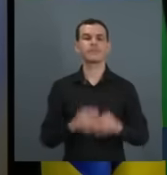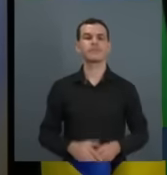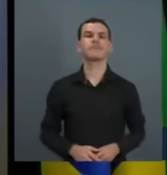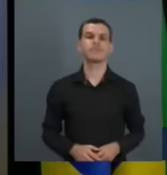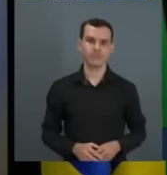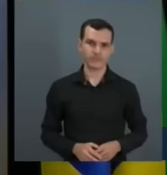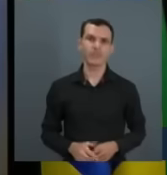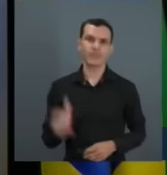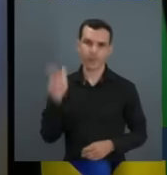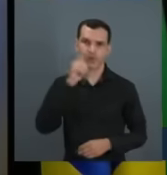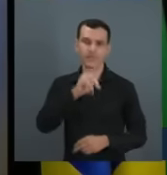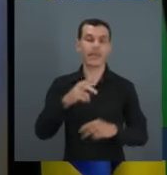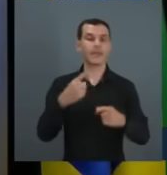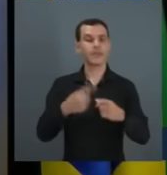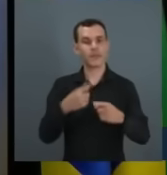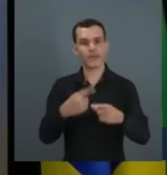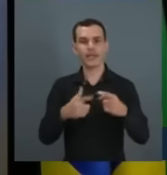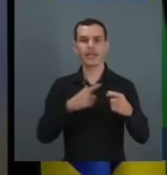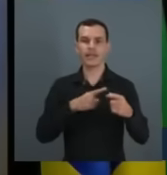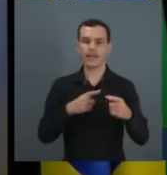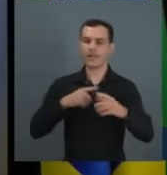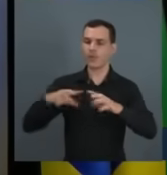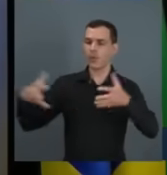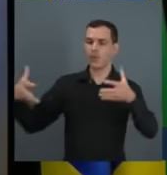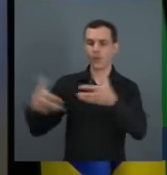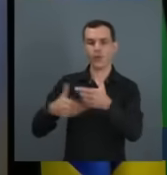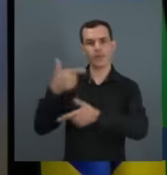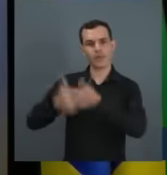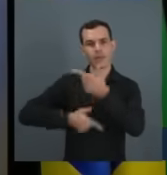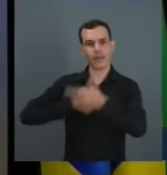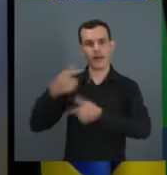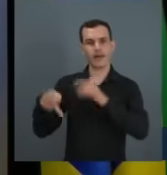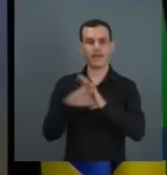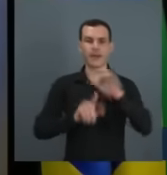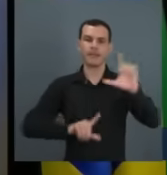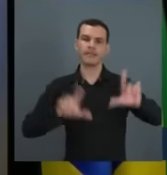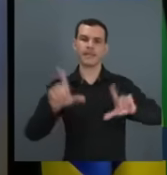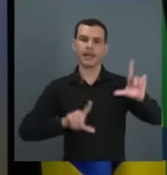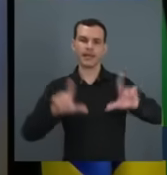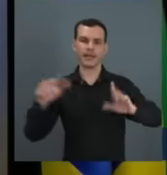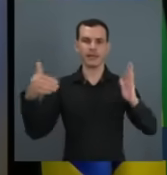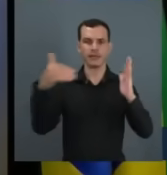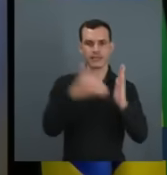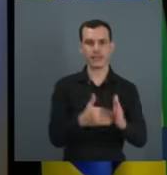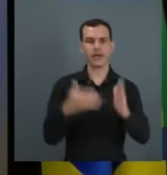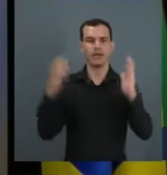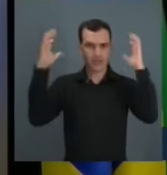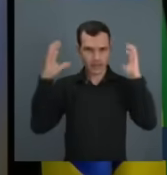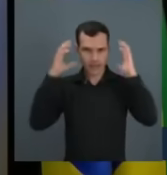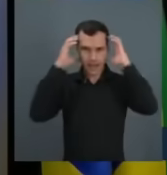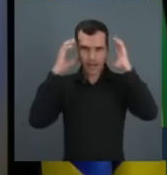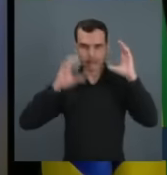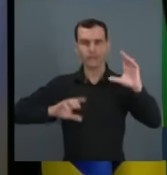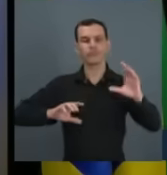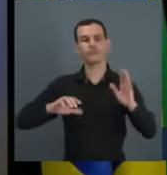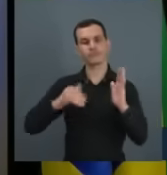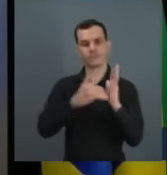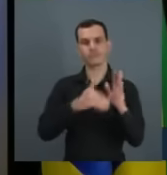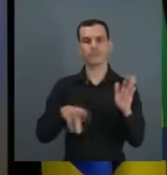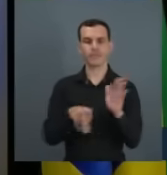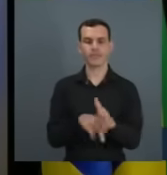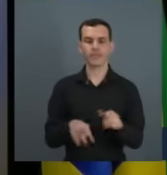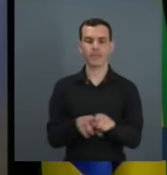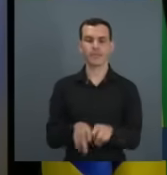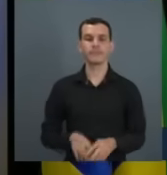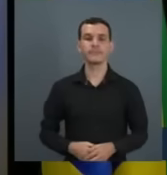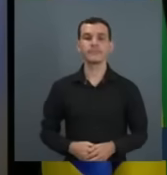majestoso da equipe da TV Senado, Rádio Senado, Agência Senado. Senhor presidente, nós tivemos aí